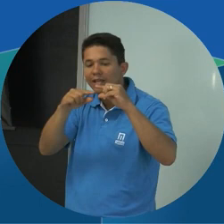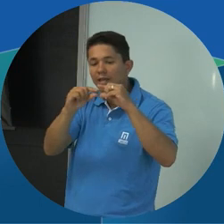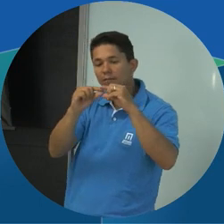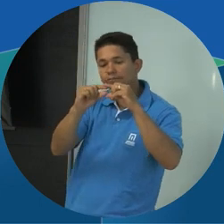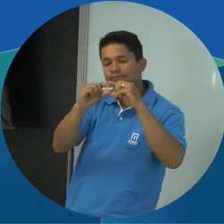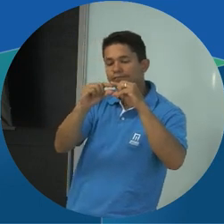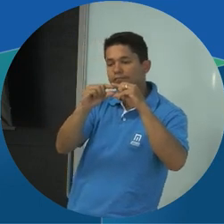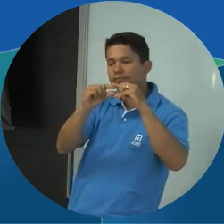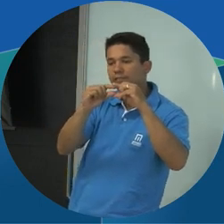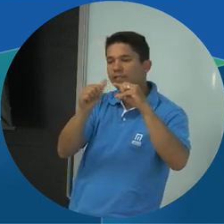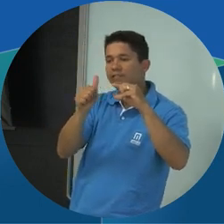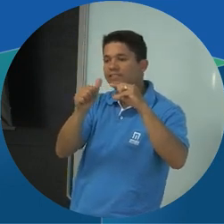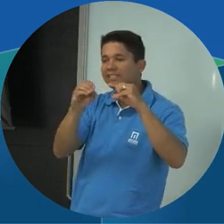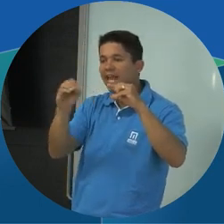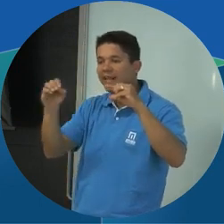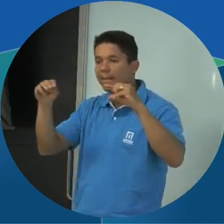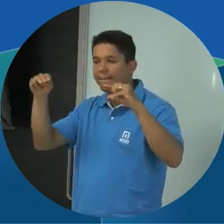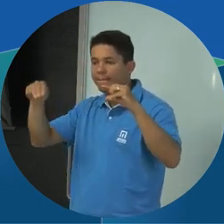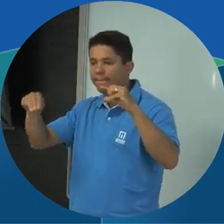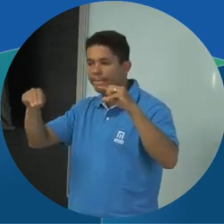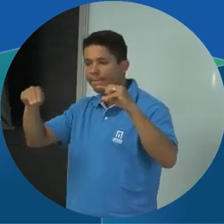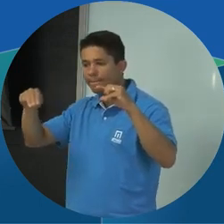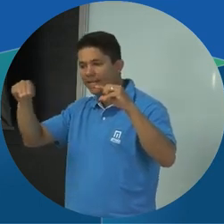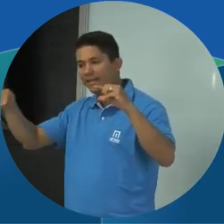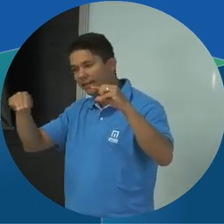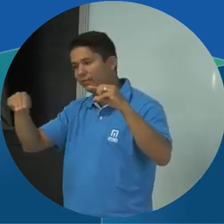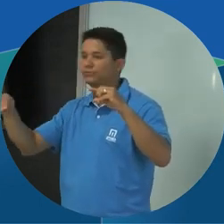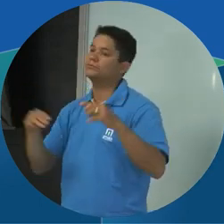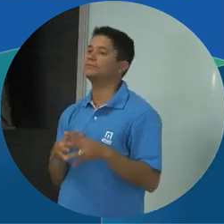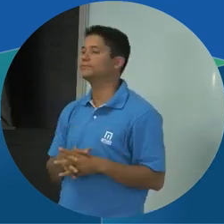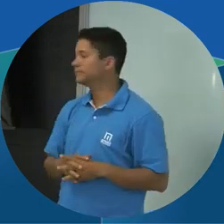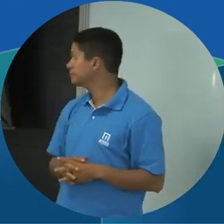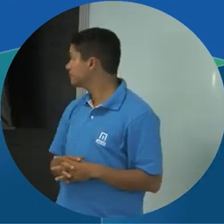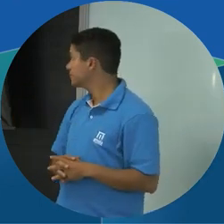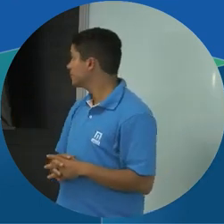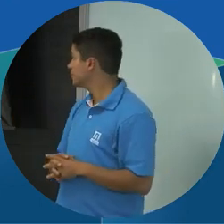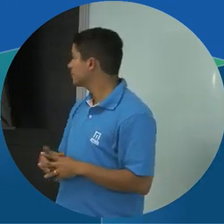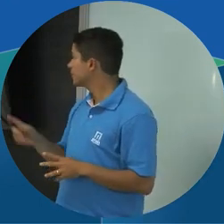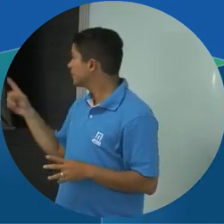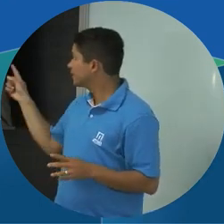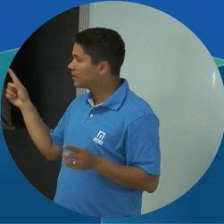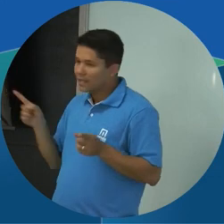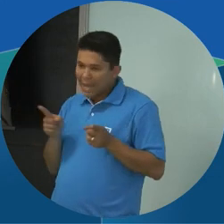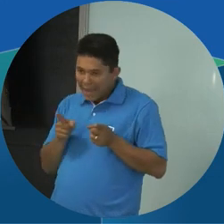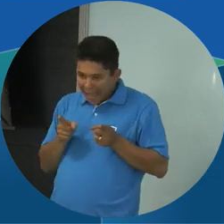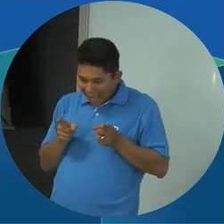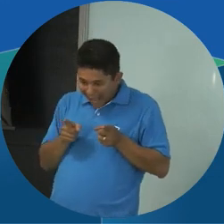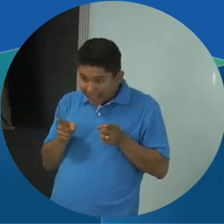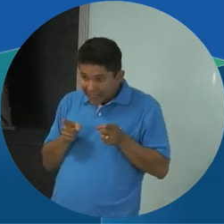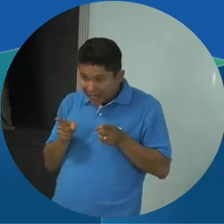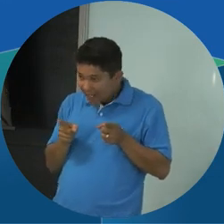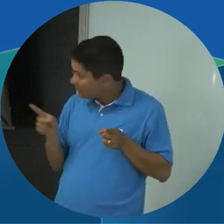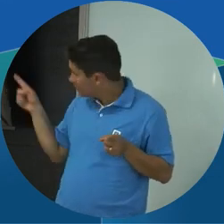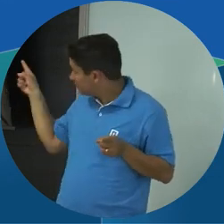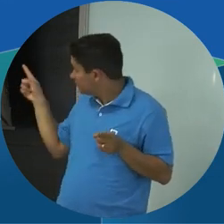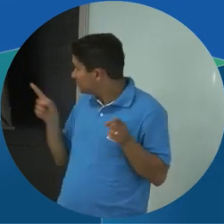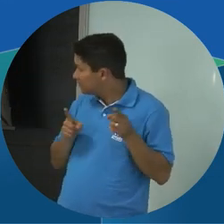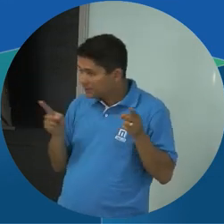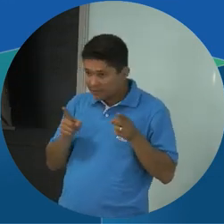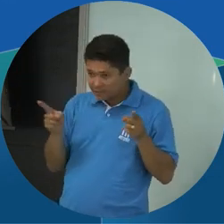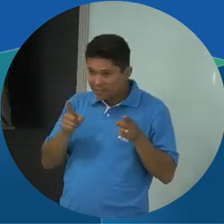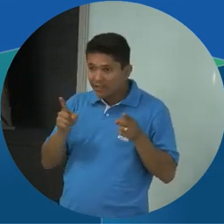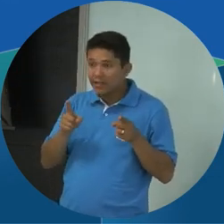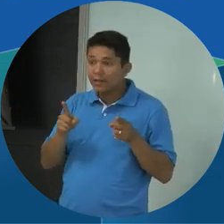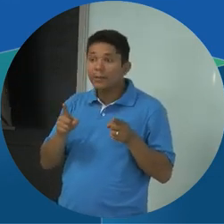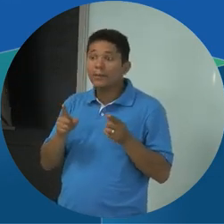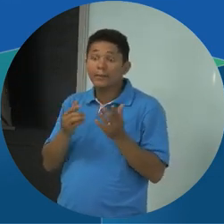100 milímetros. Tá? Ou seja, nessa área aqui é o maior potencial de corte. O que é o maior potencial